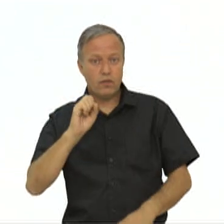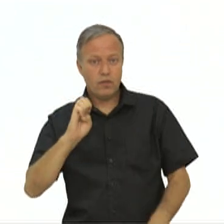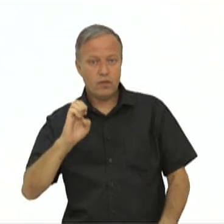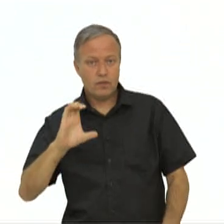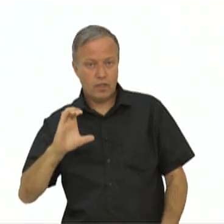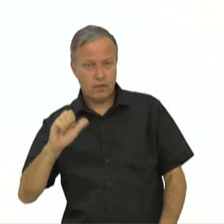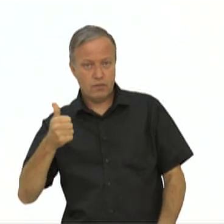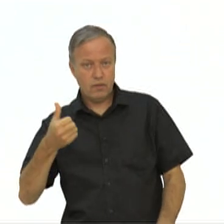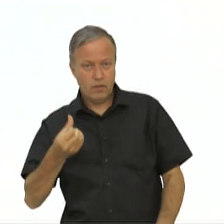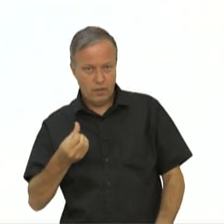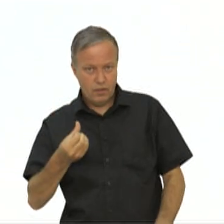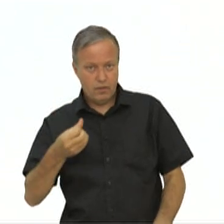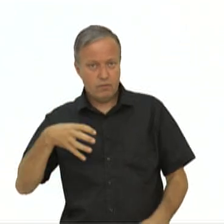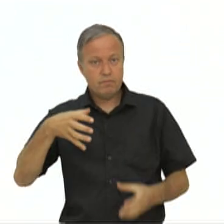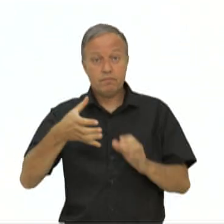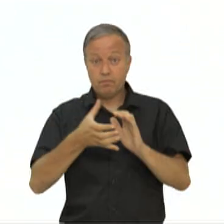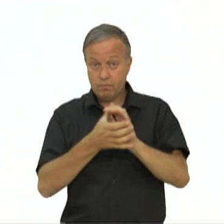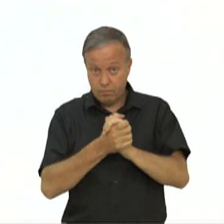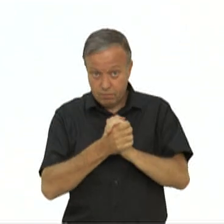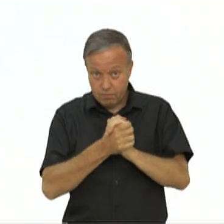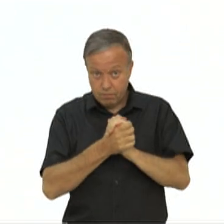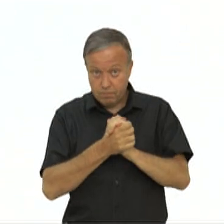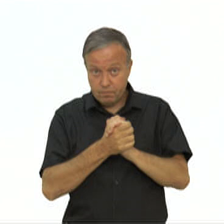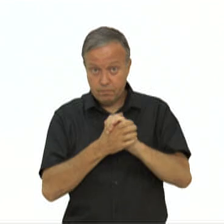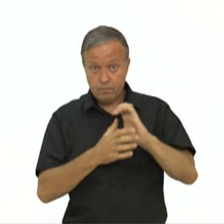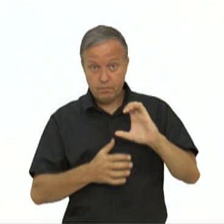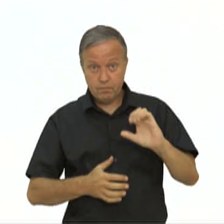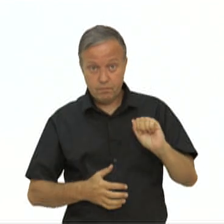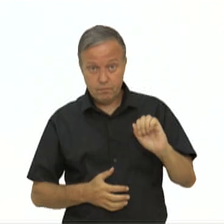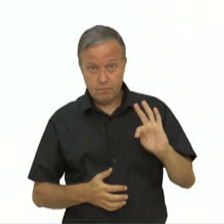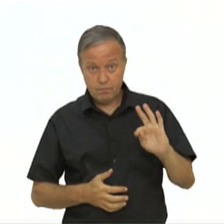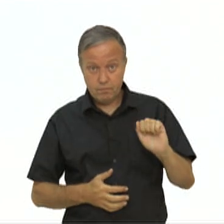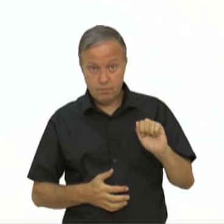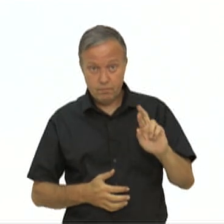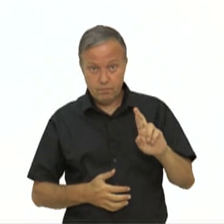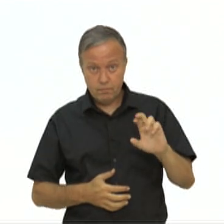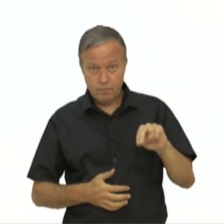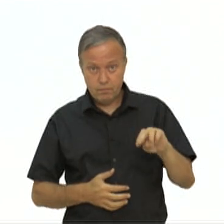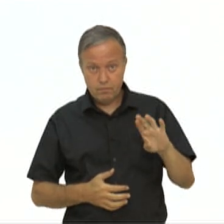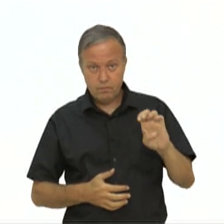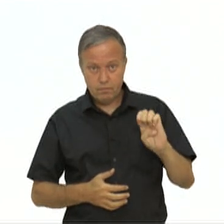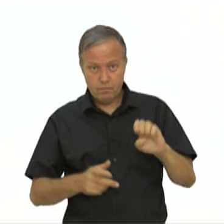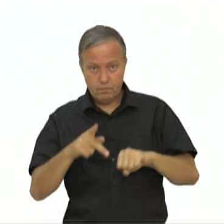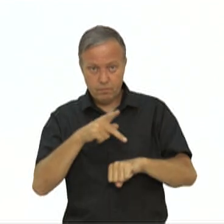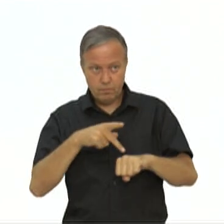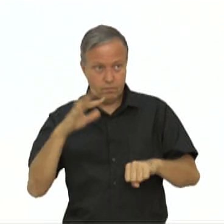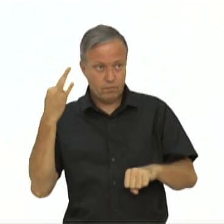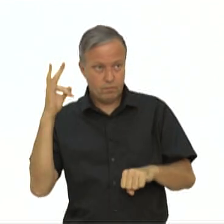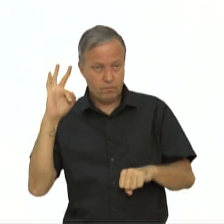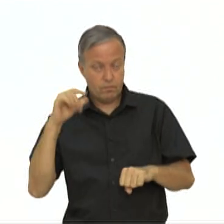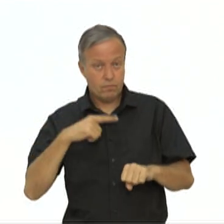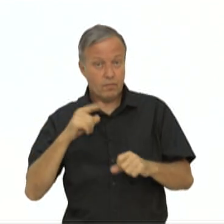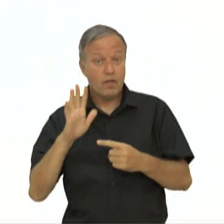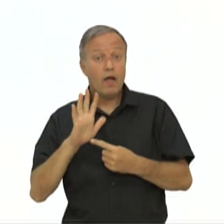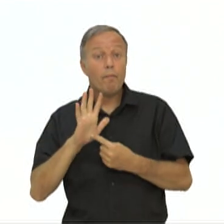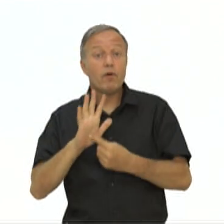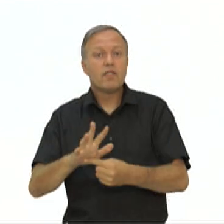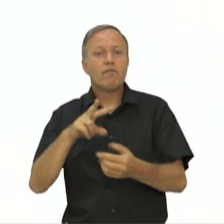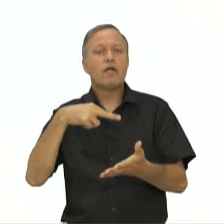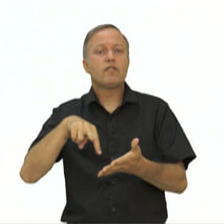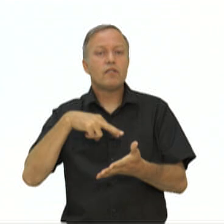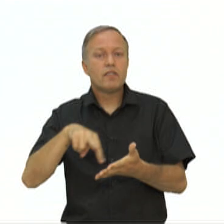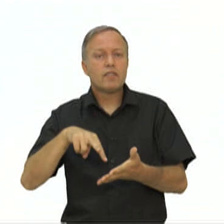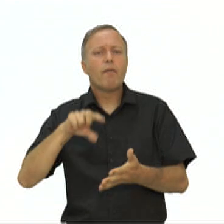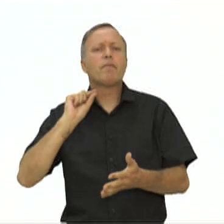da rainha italiana Catarina de Médicis. Neste período, a dança ainda era executada para